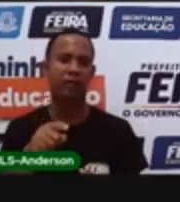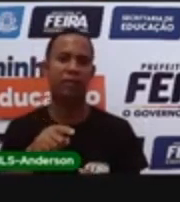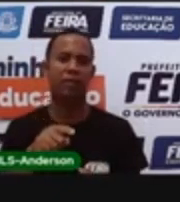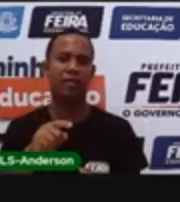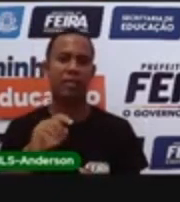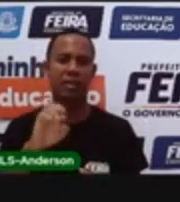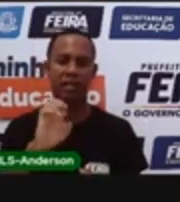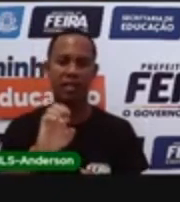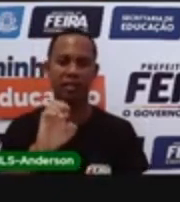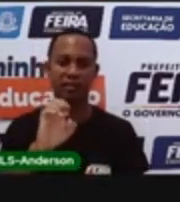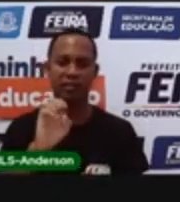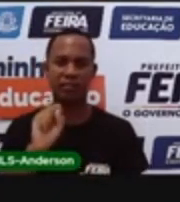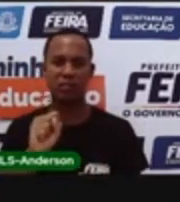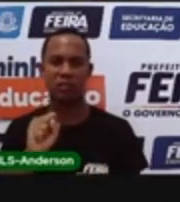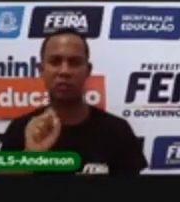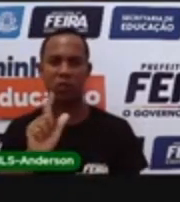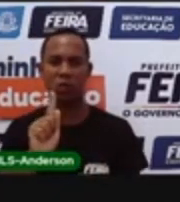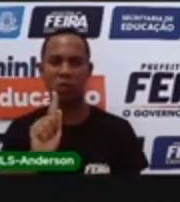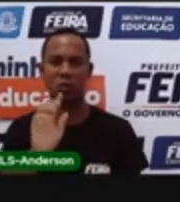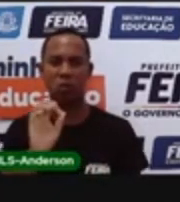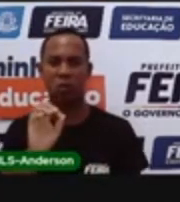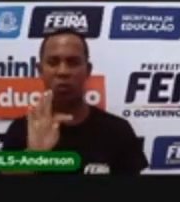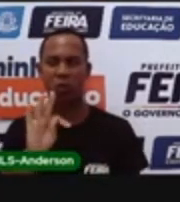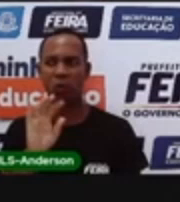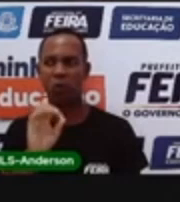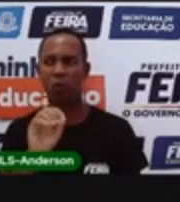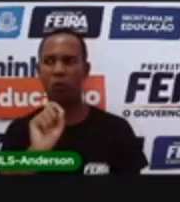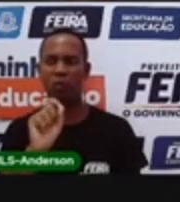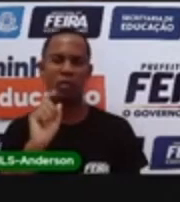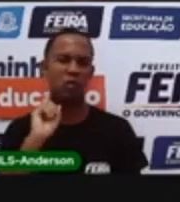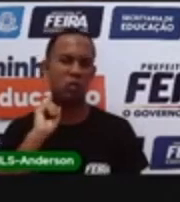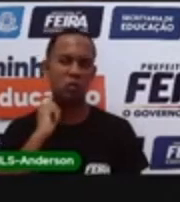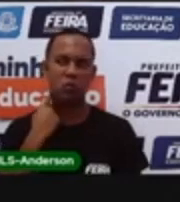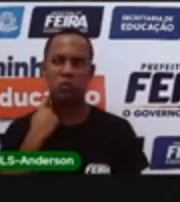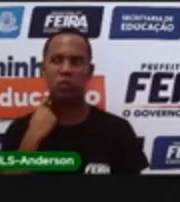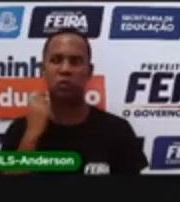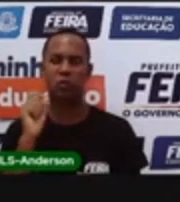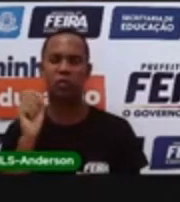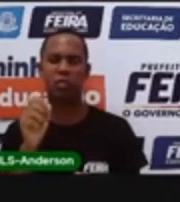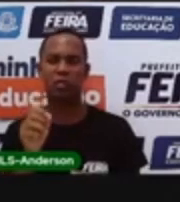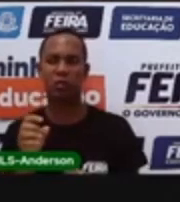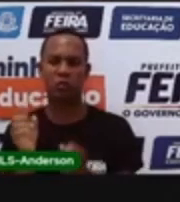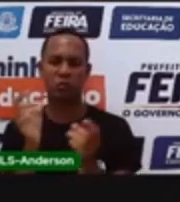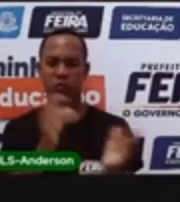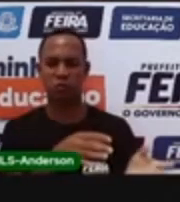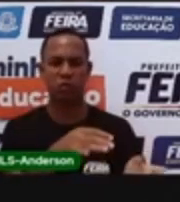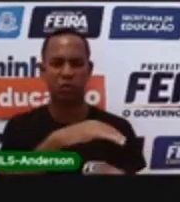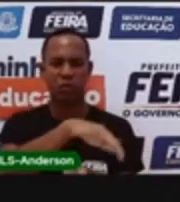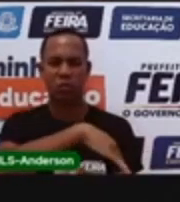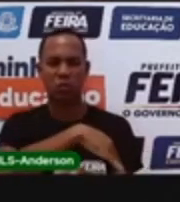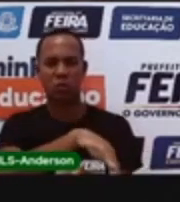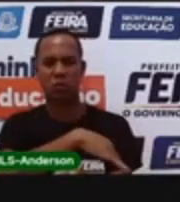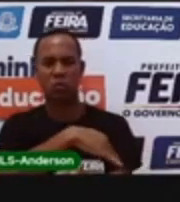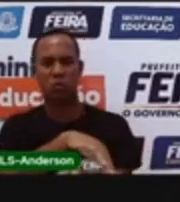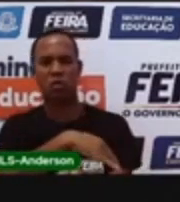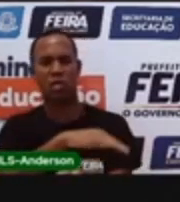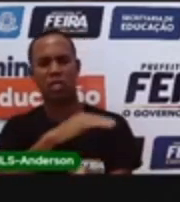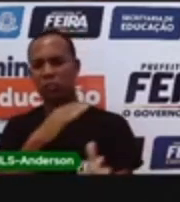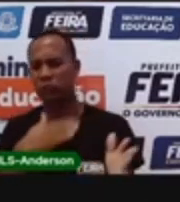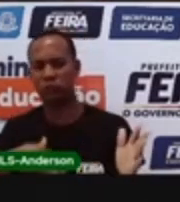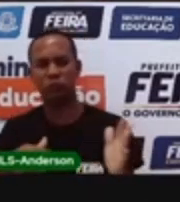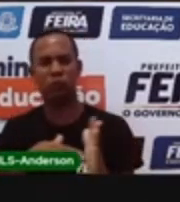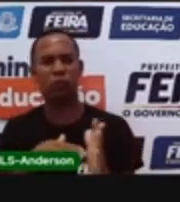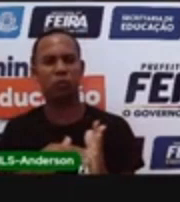banheiro, de roupa, tudo que a gente, que as nossas casas produzissem, fossem jogadas no meio da rua. Todo mundo jogando tudo no meio da